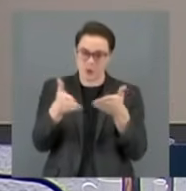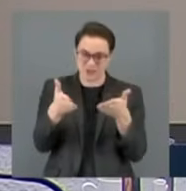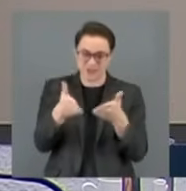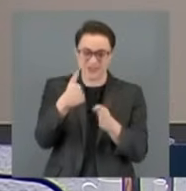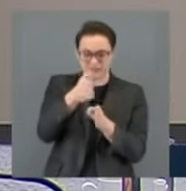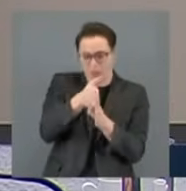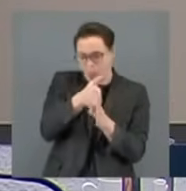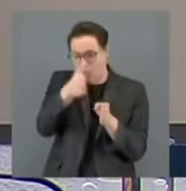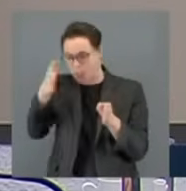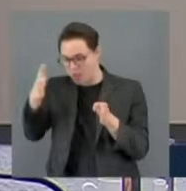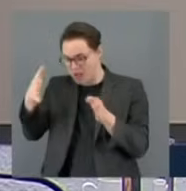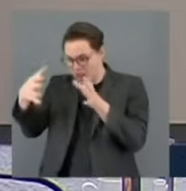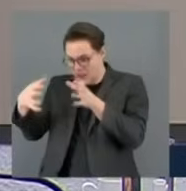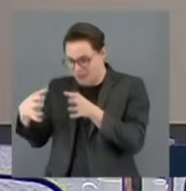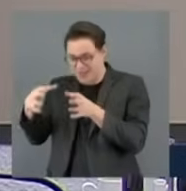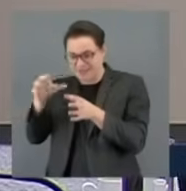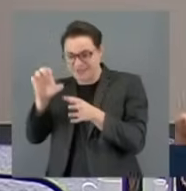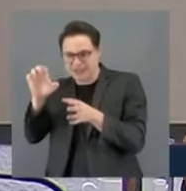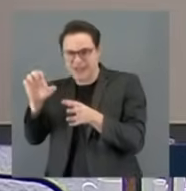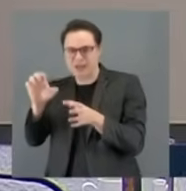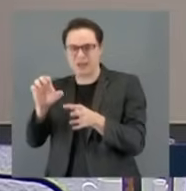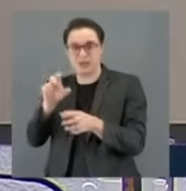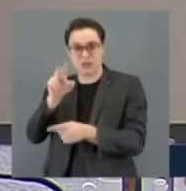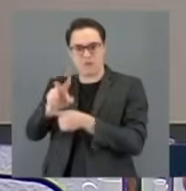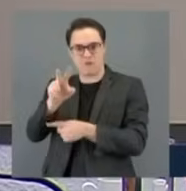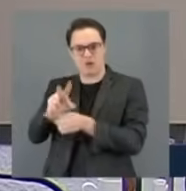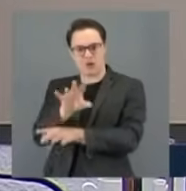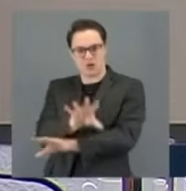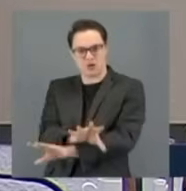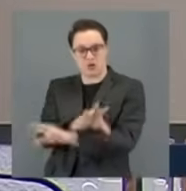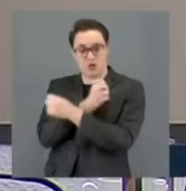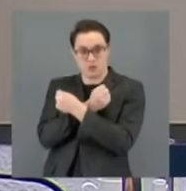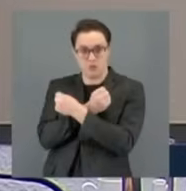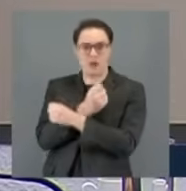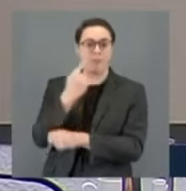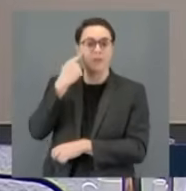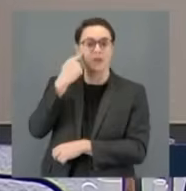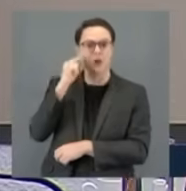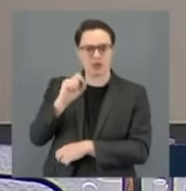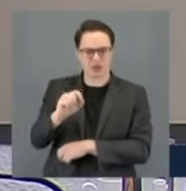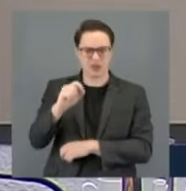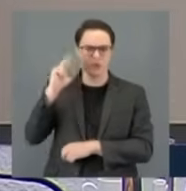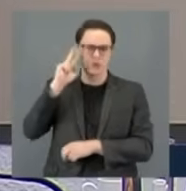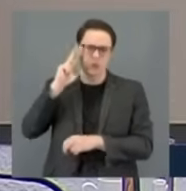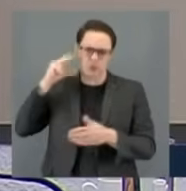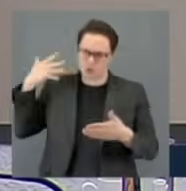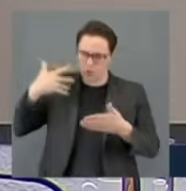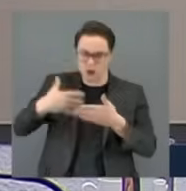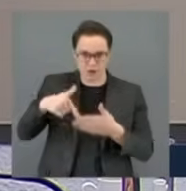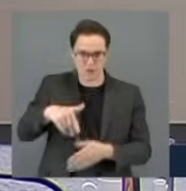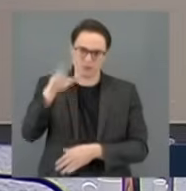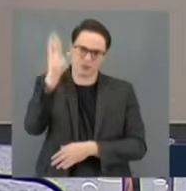defensora da censura, e historicamente, no Brasil pelo menos, não foi exatamente assim,